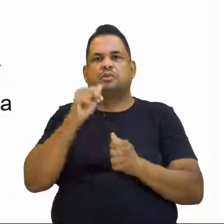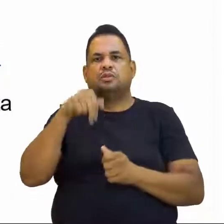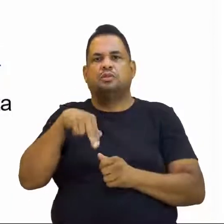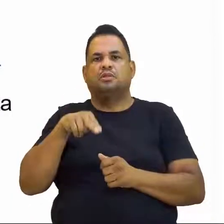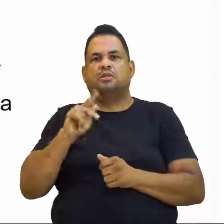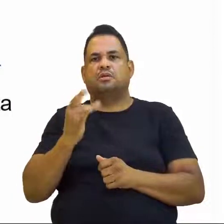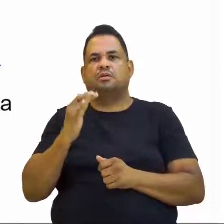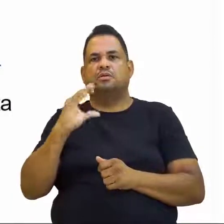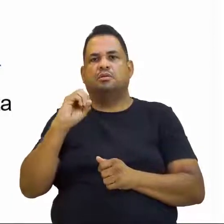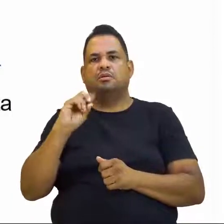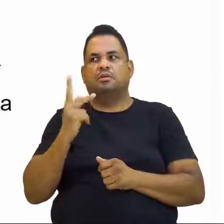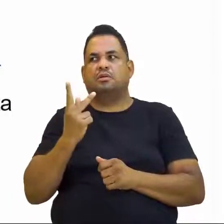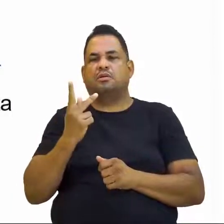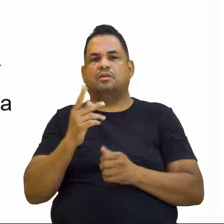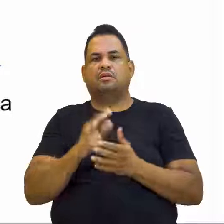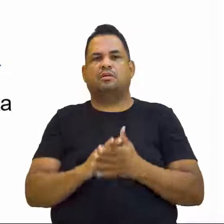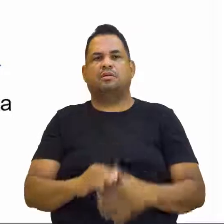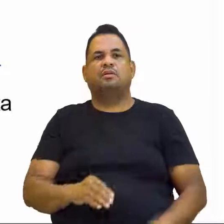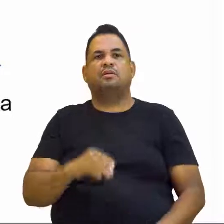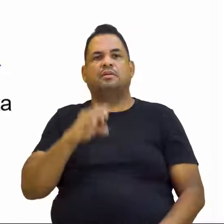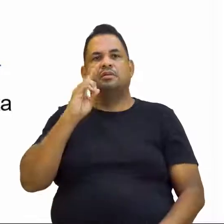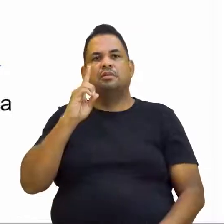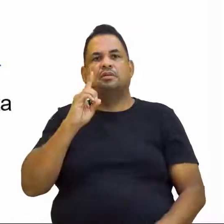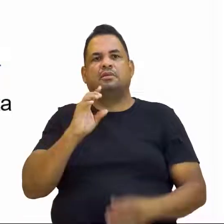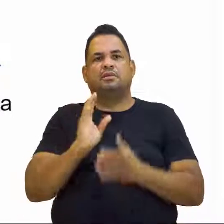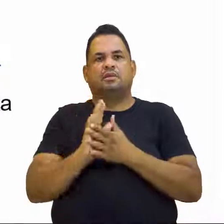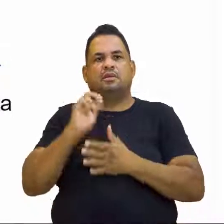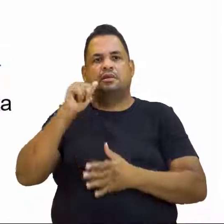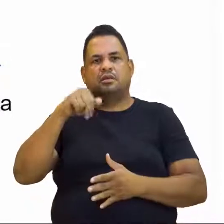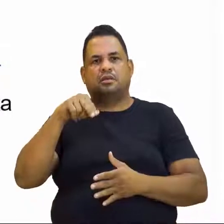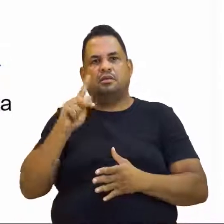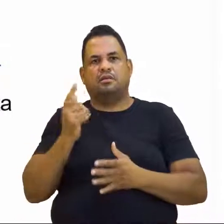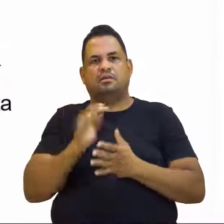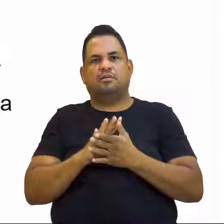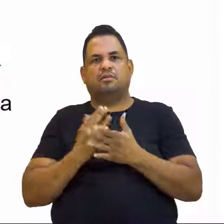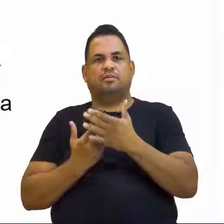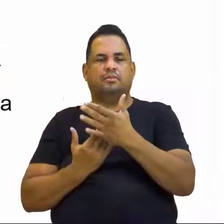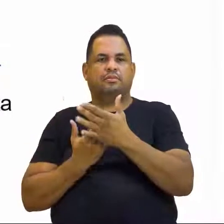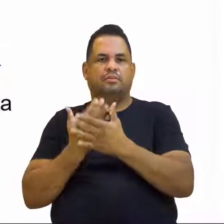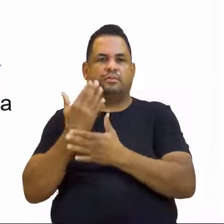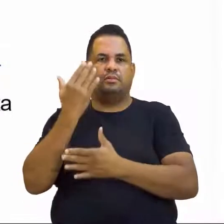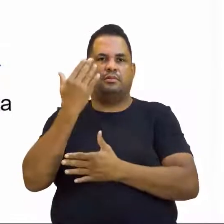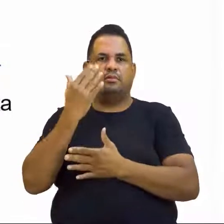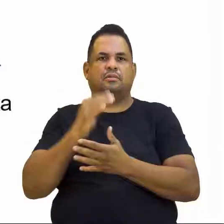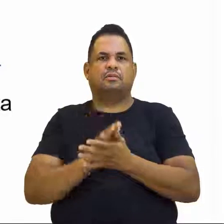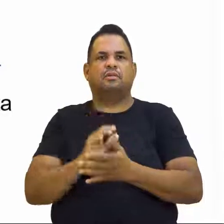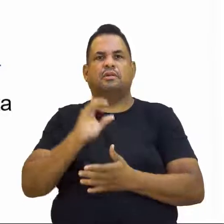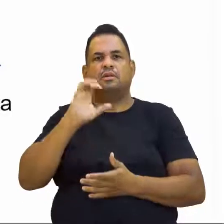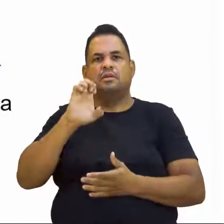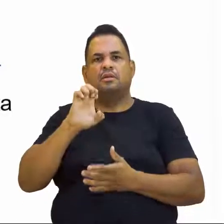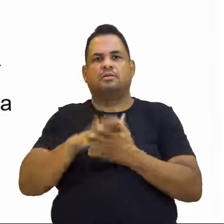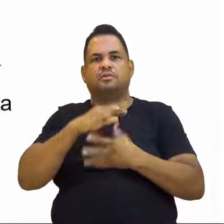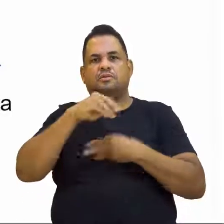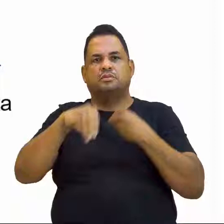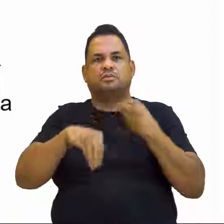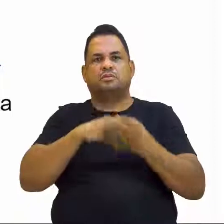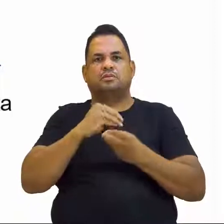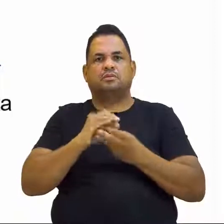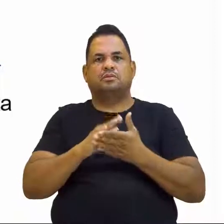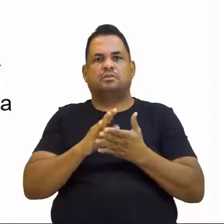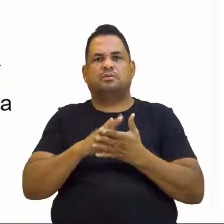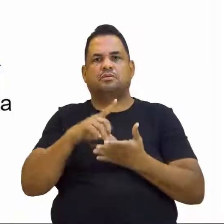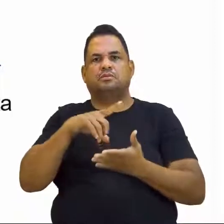amônio. Letra D. A amônia logo evapora. E a letra E, a solução assim